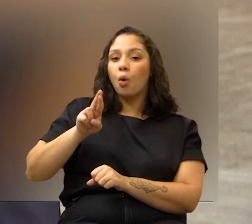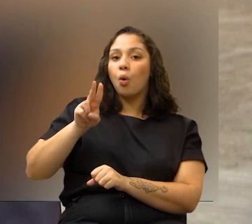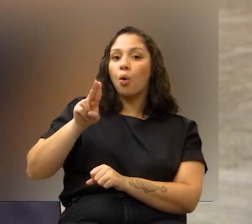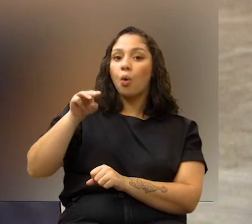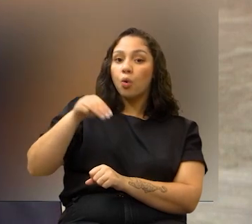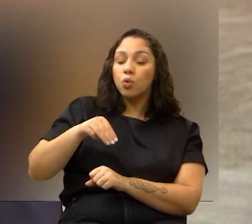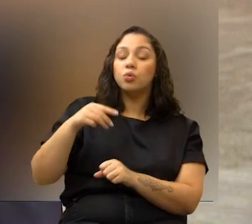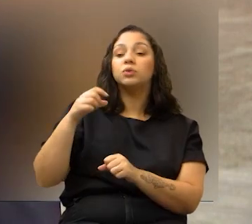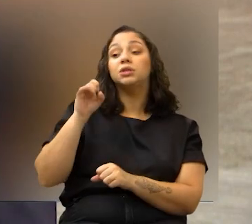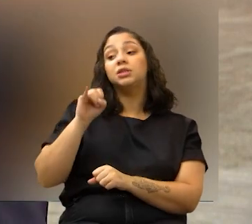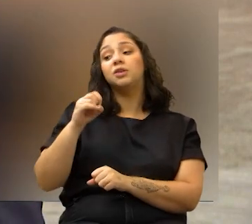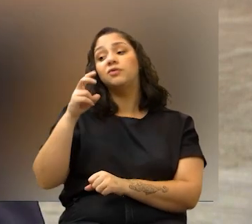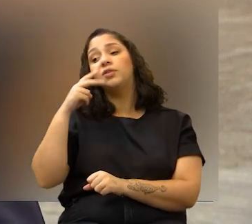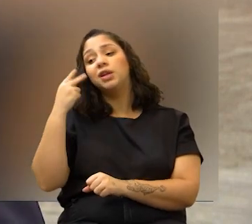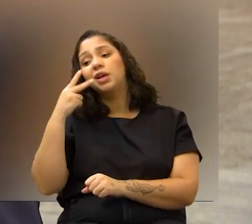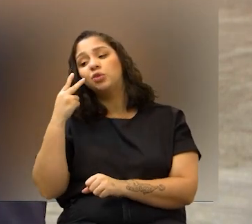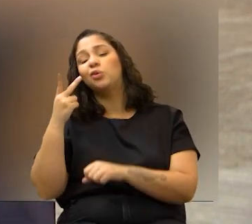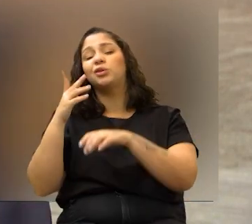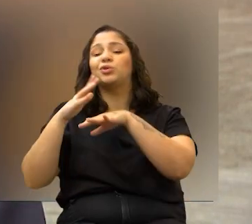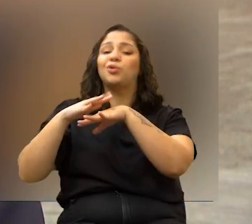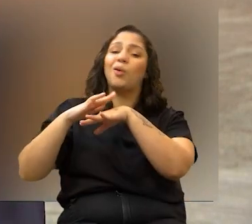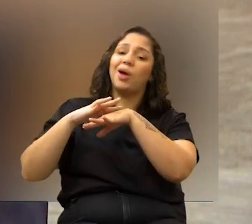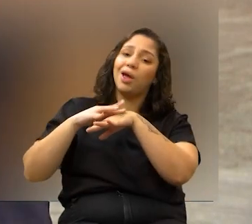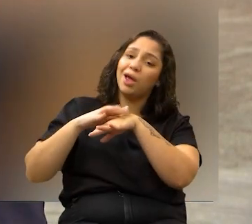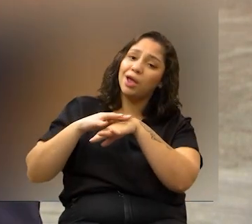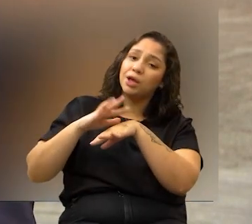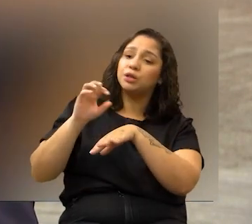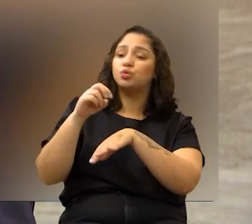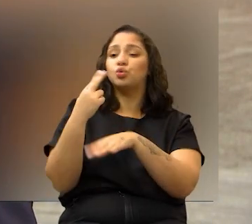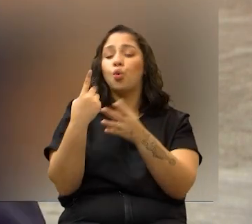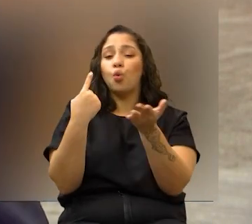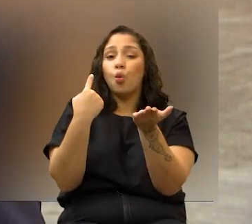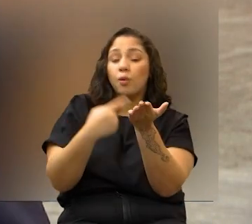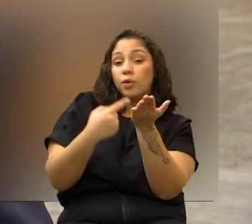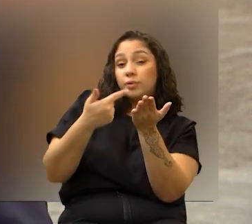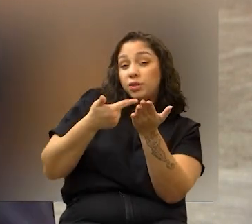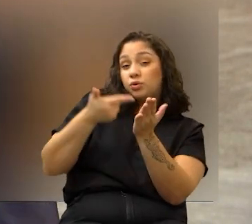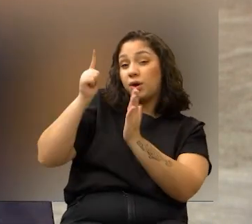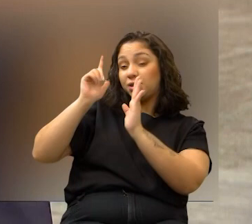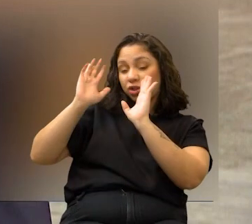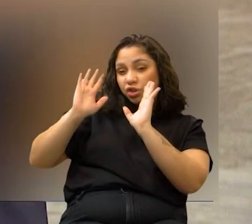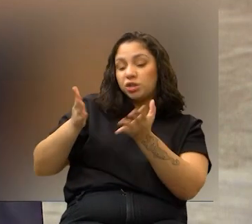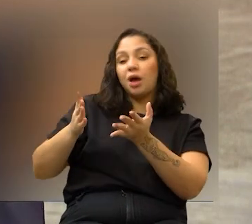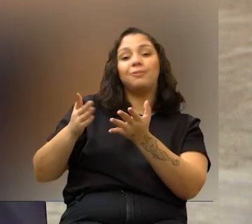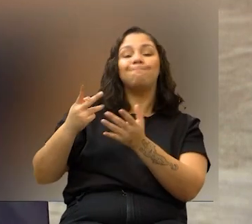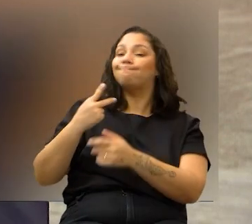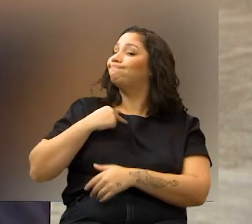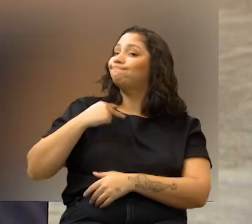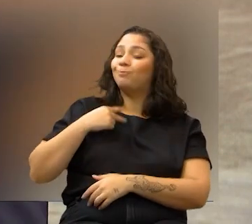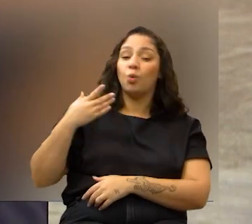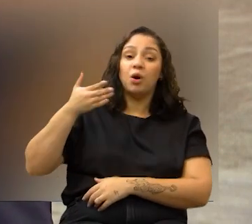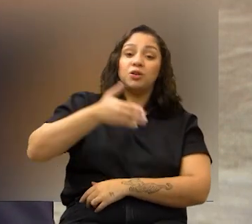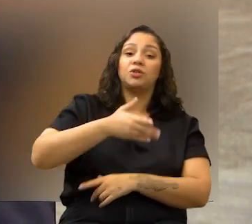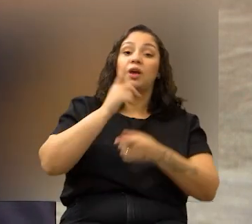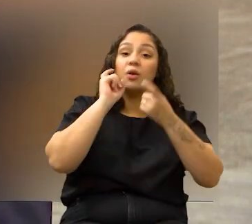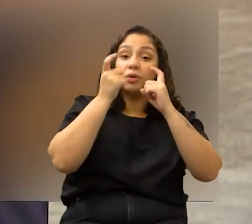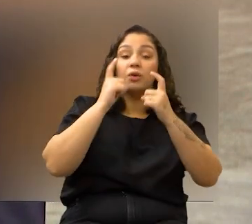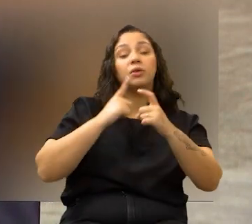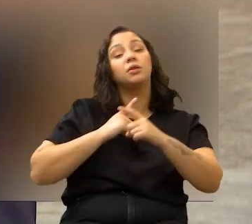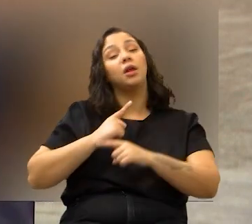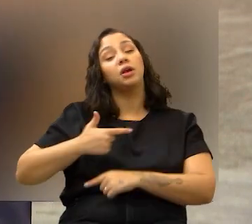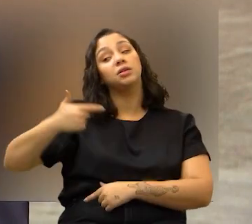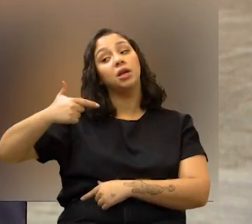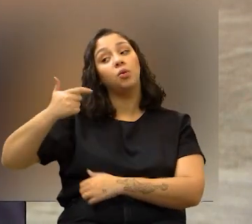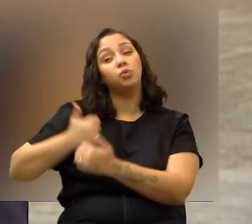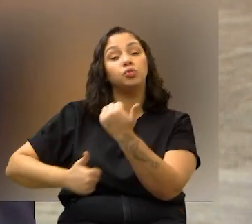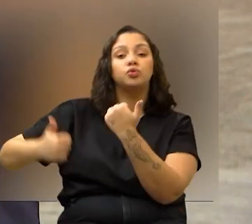um vereador, devido à sua enfermidade ou a um compromisso anteriormente estabelecido, não pode vir, ele aciona